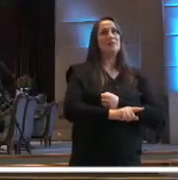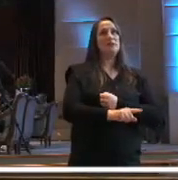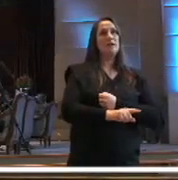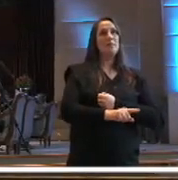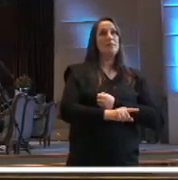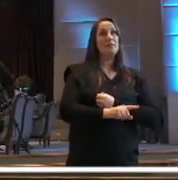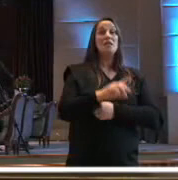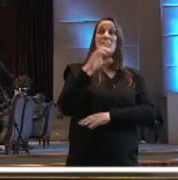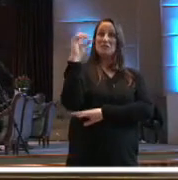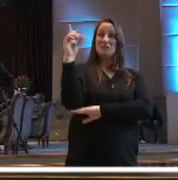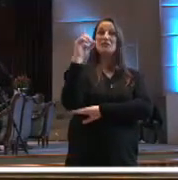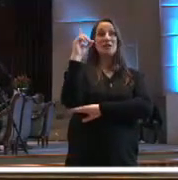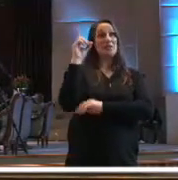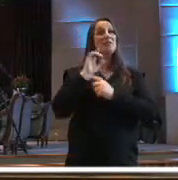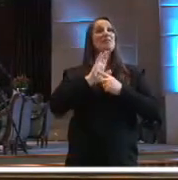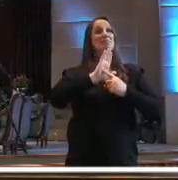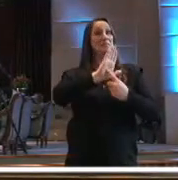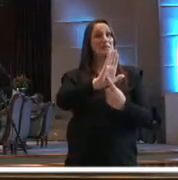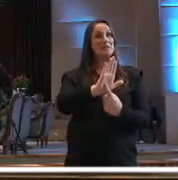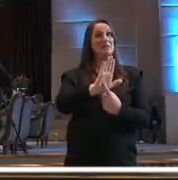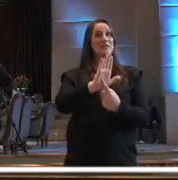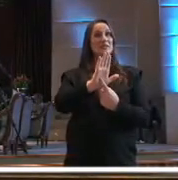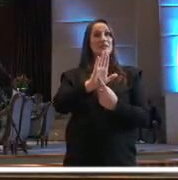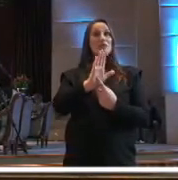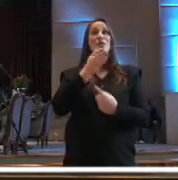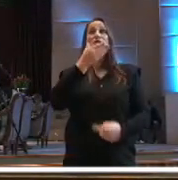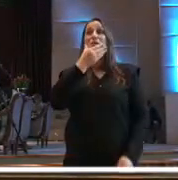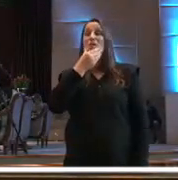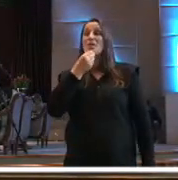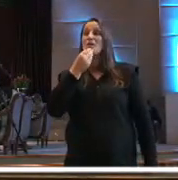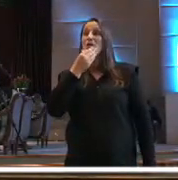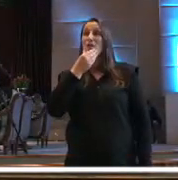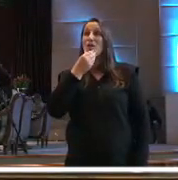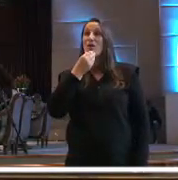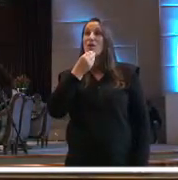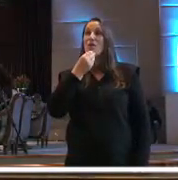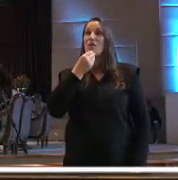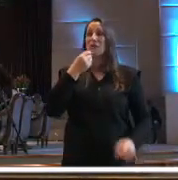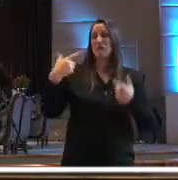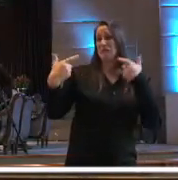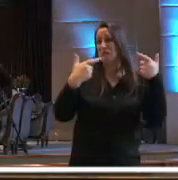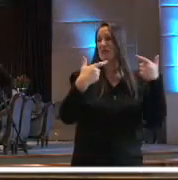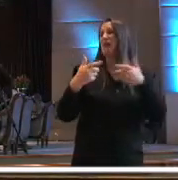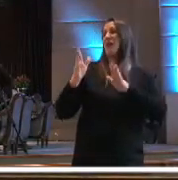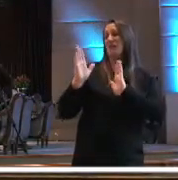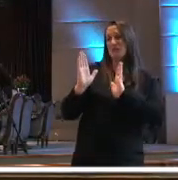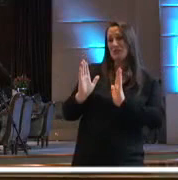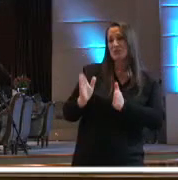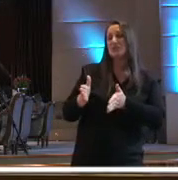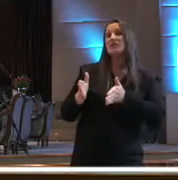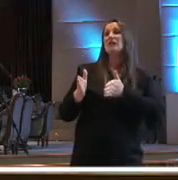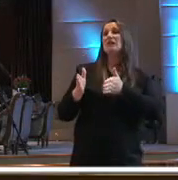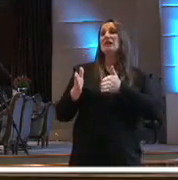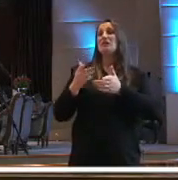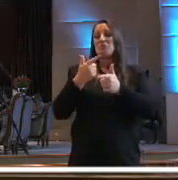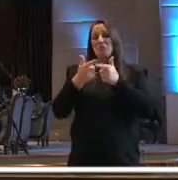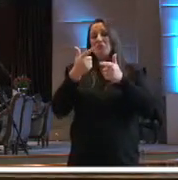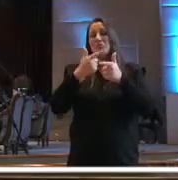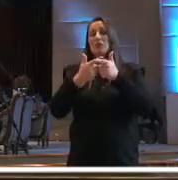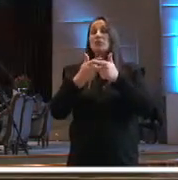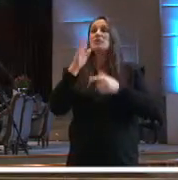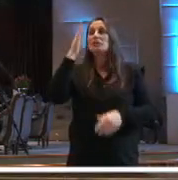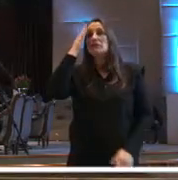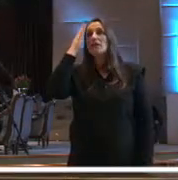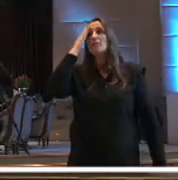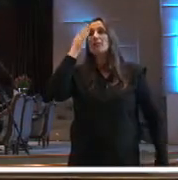que Davi estava colocando. Ele era um homem experimentado na guerra, ele era um homem que sabia